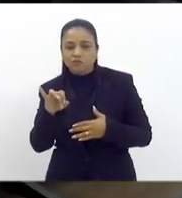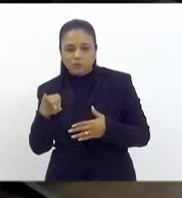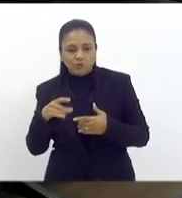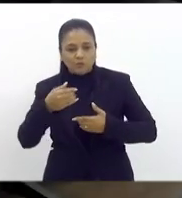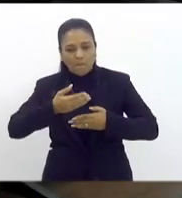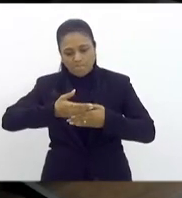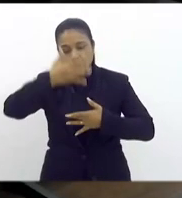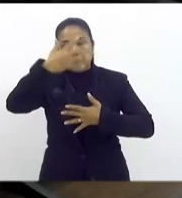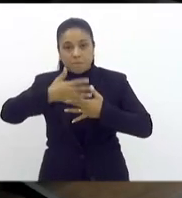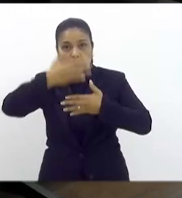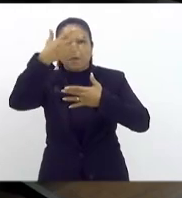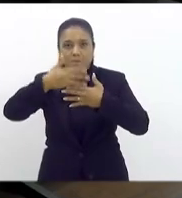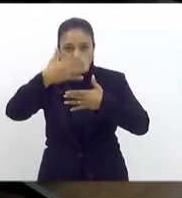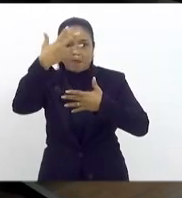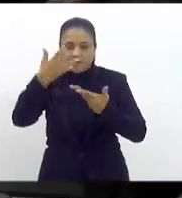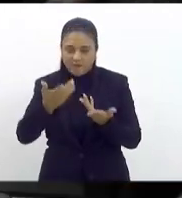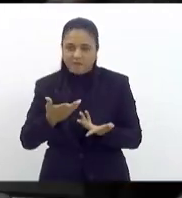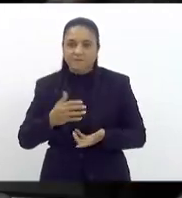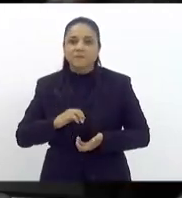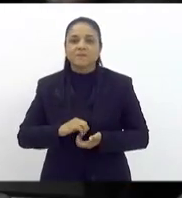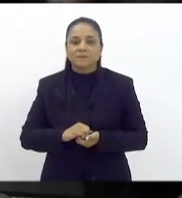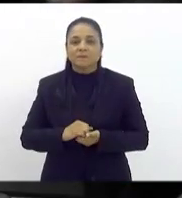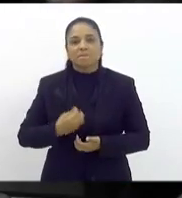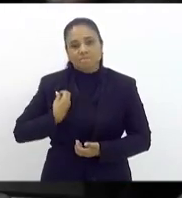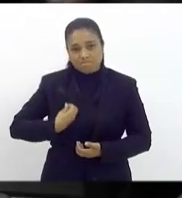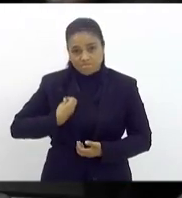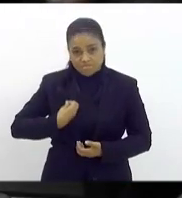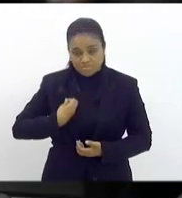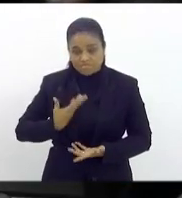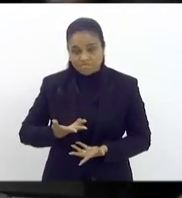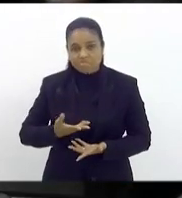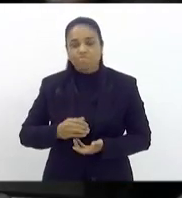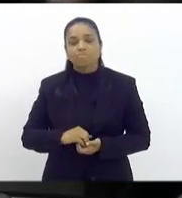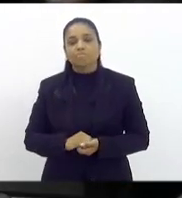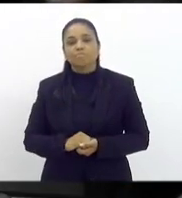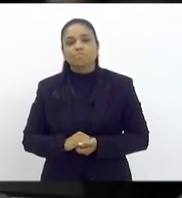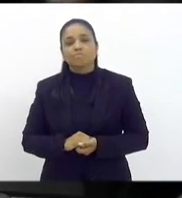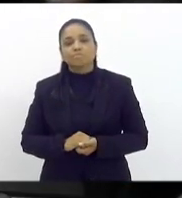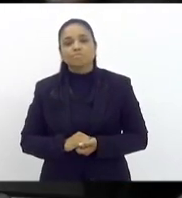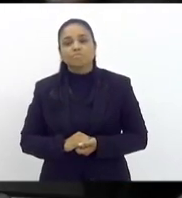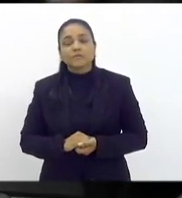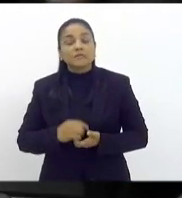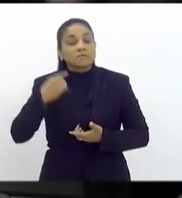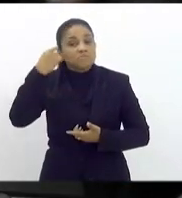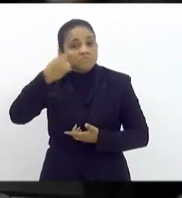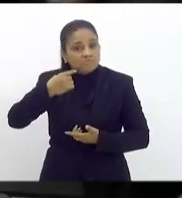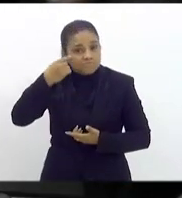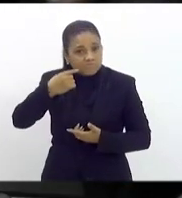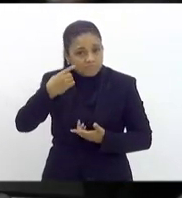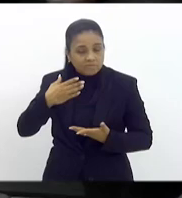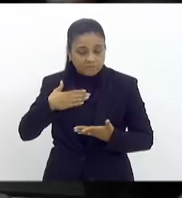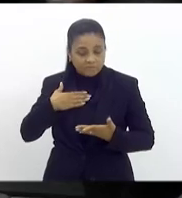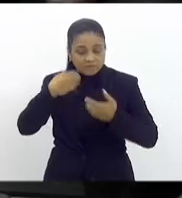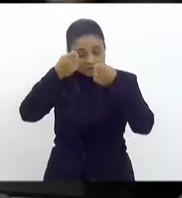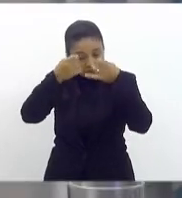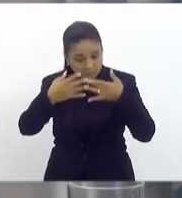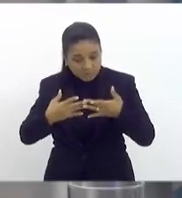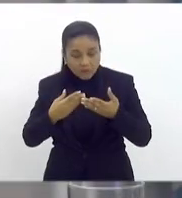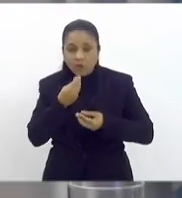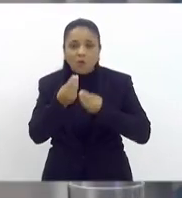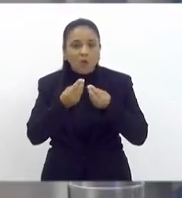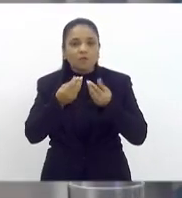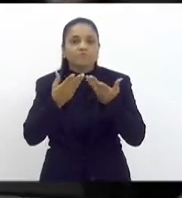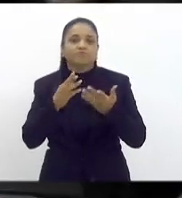Pois não. O senhor quer que eu faça uma explanação geral sobre o que o senhor acabou de falar? Por favor.